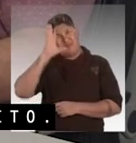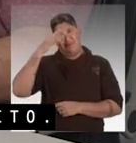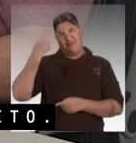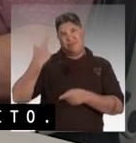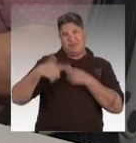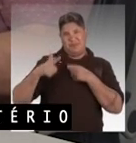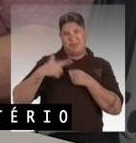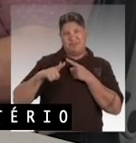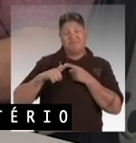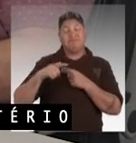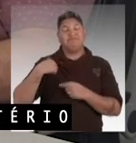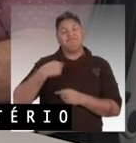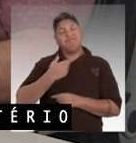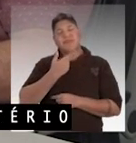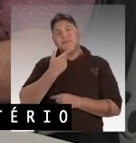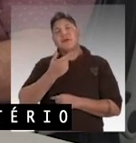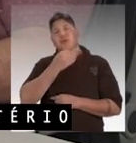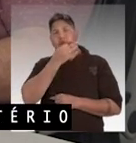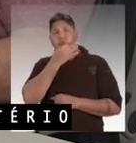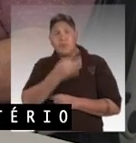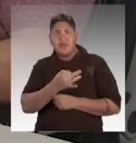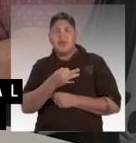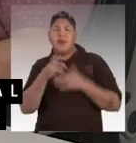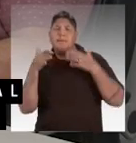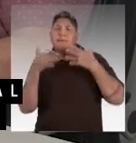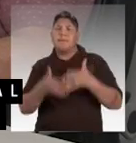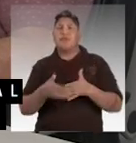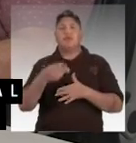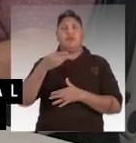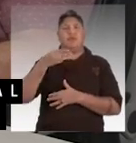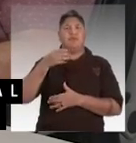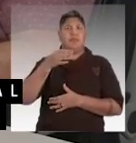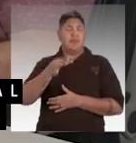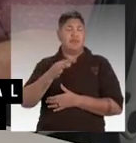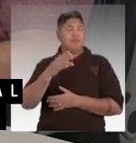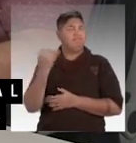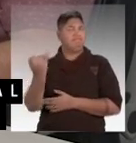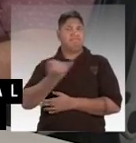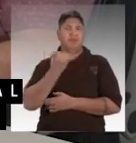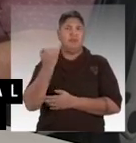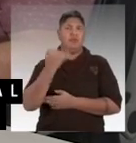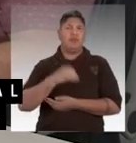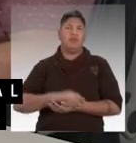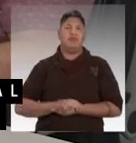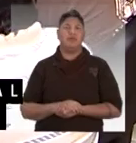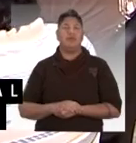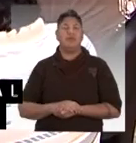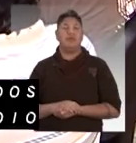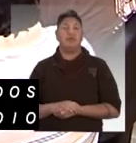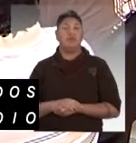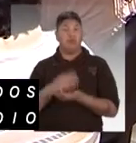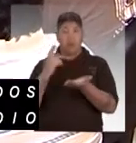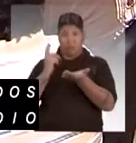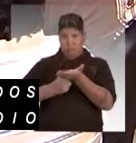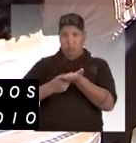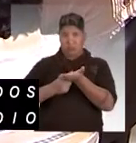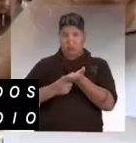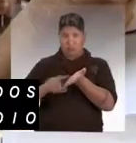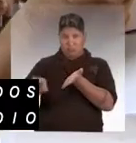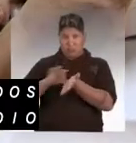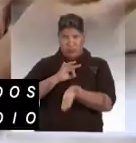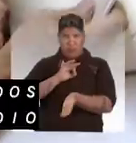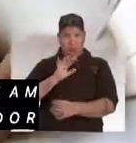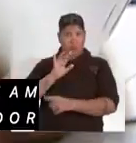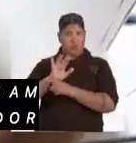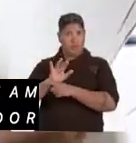conflito. Eu considero a participação do Ministério Público fundamental nesses conflitos. Os acordos fechados com